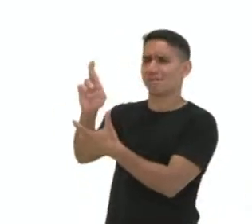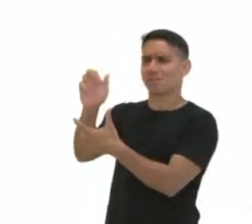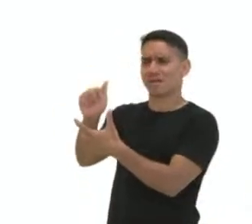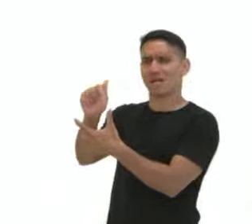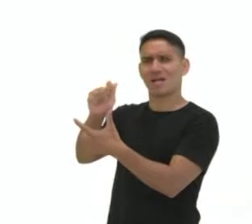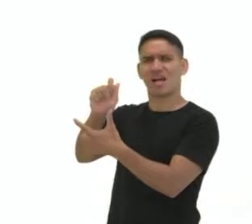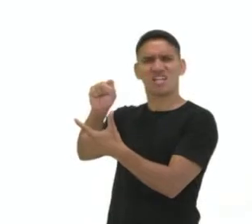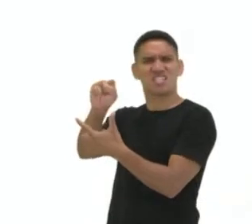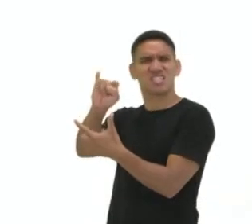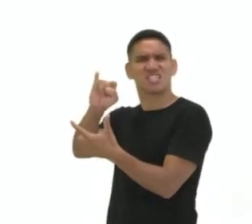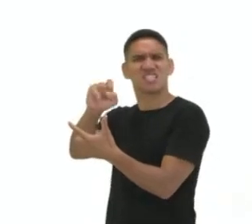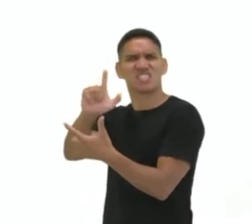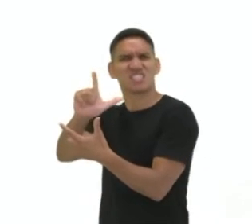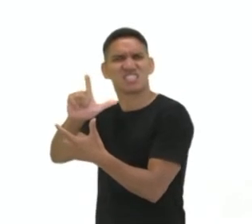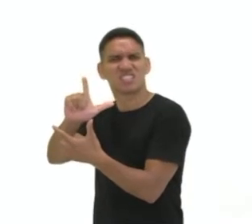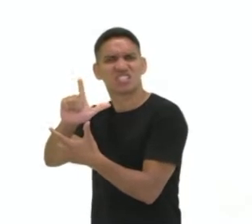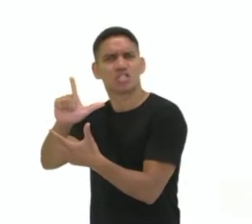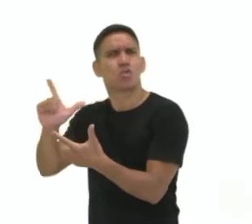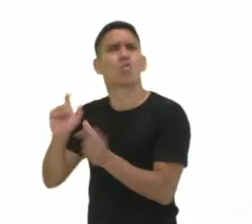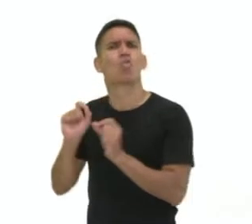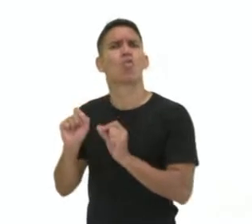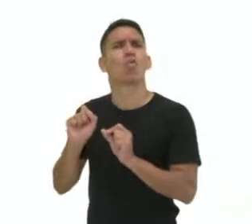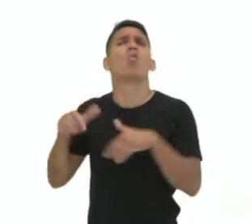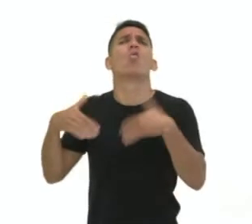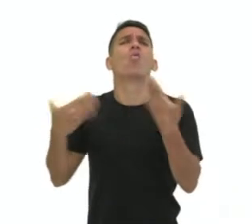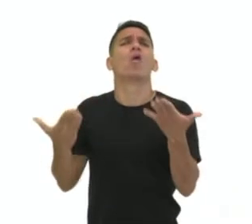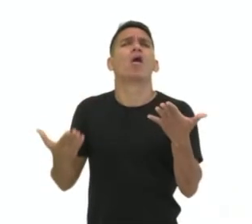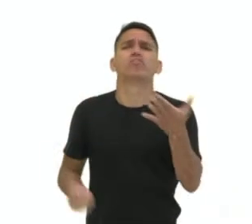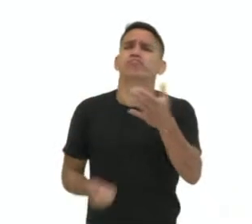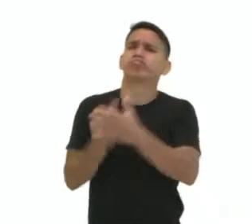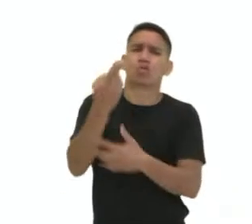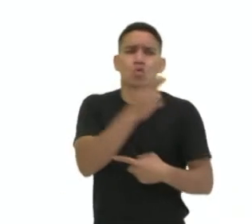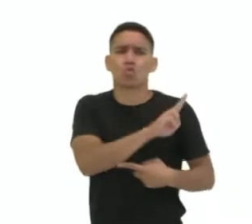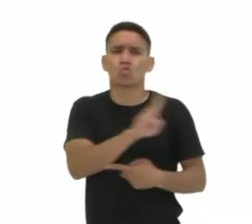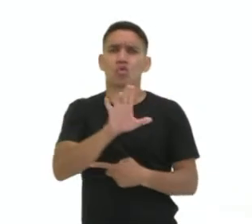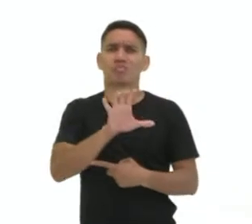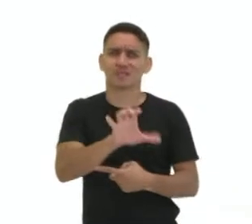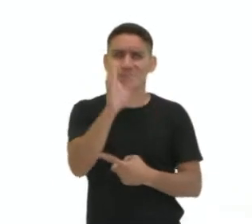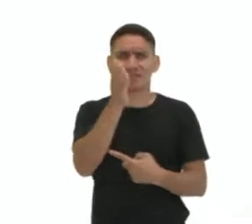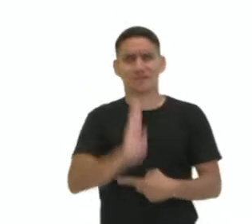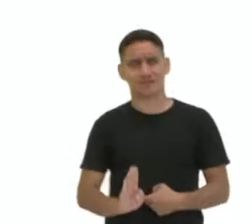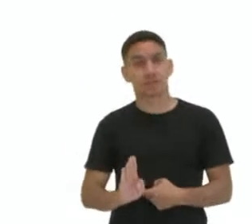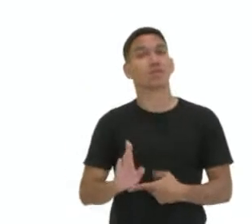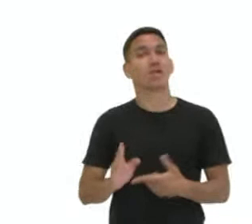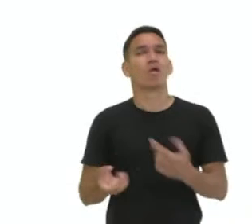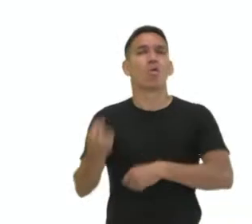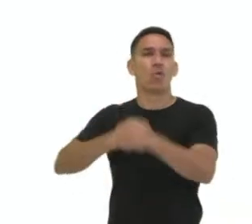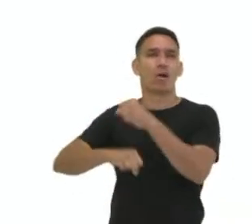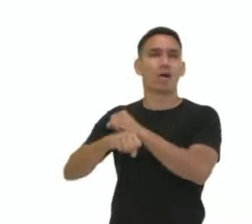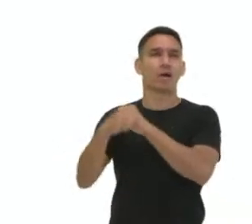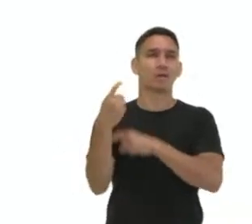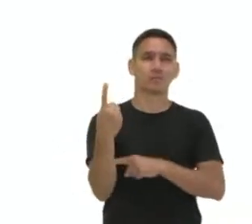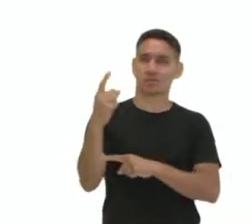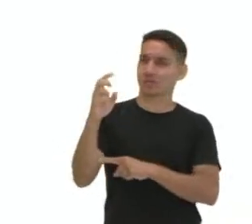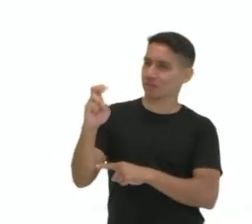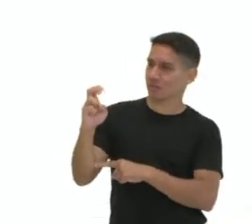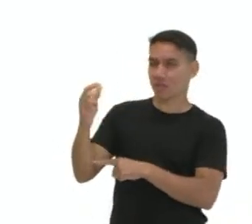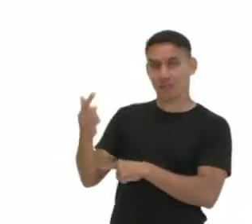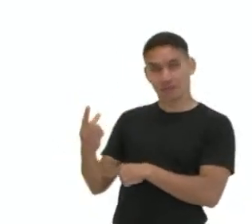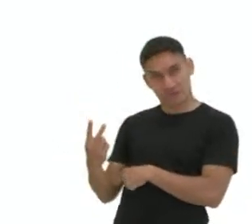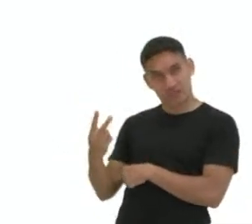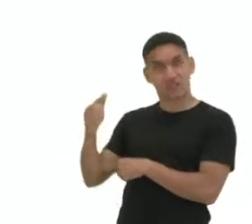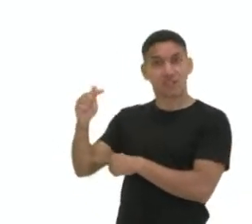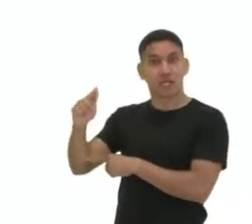Quando o Brasil recebeu esse nome? Né? Então em 1527, no nosso país foi denominado